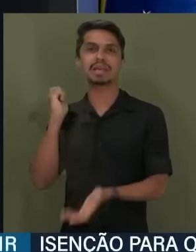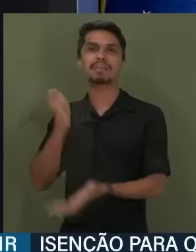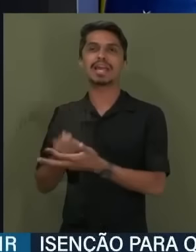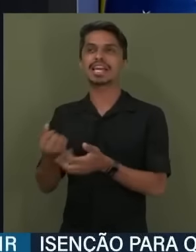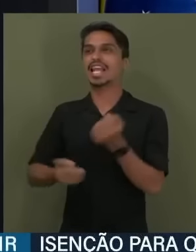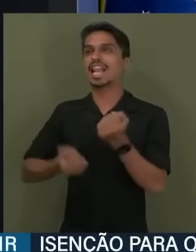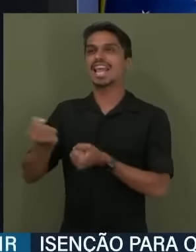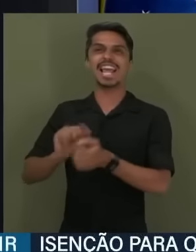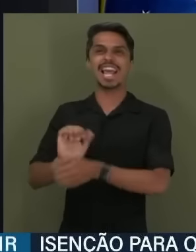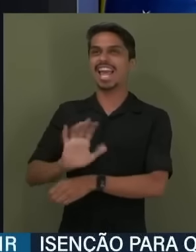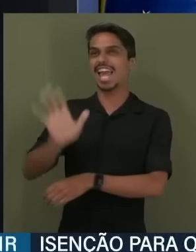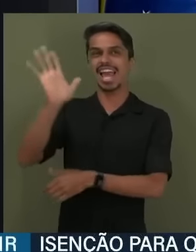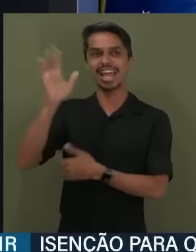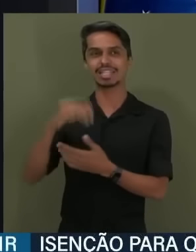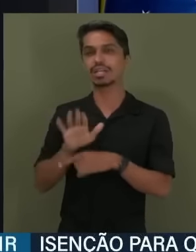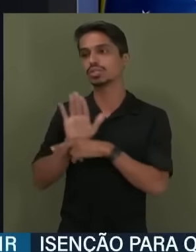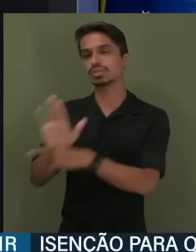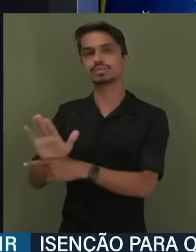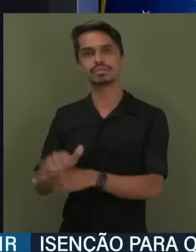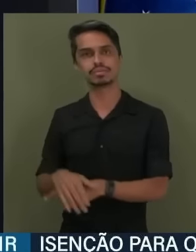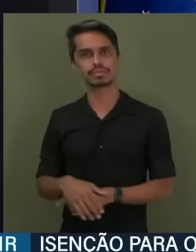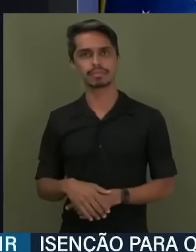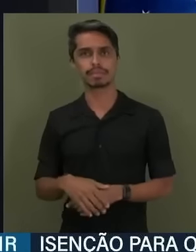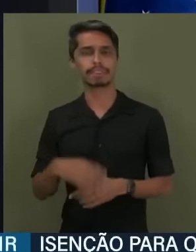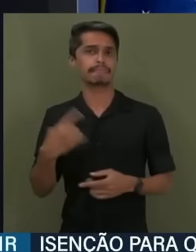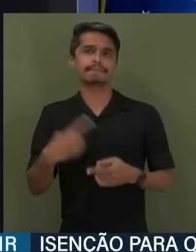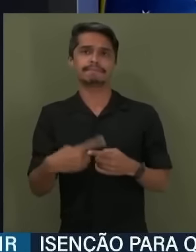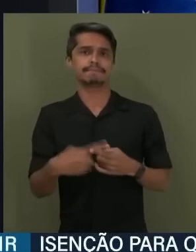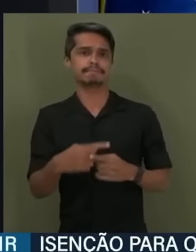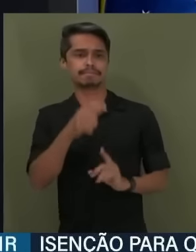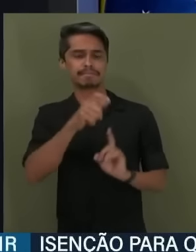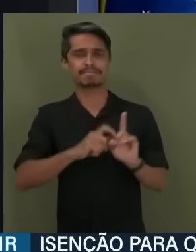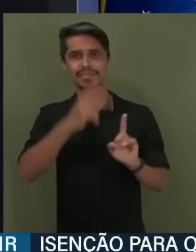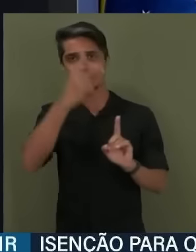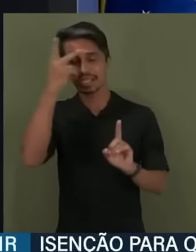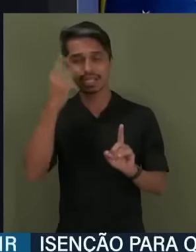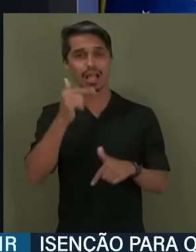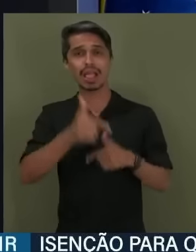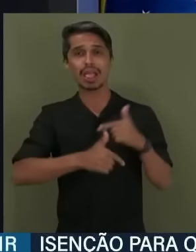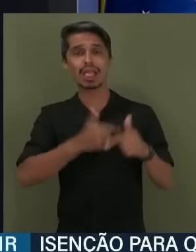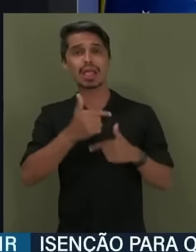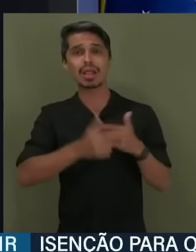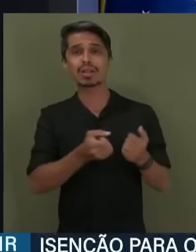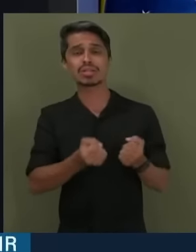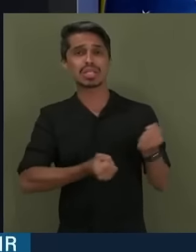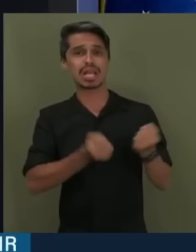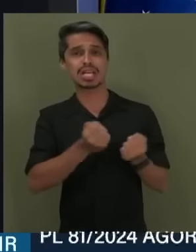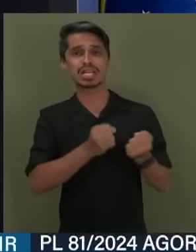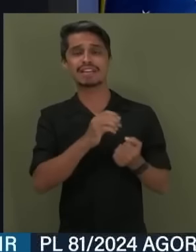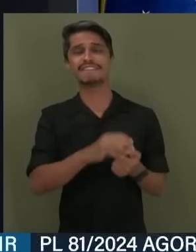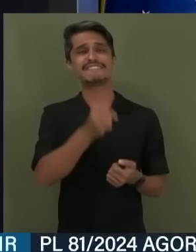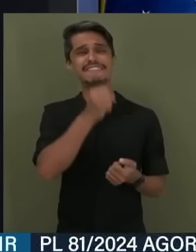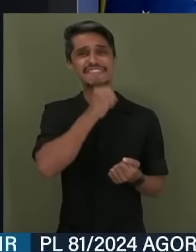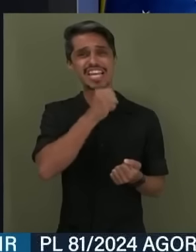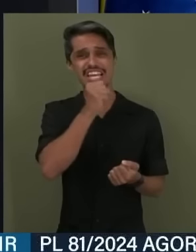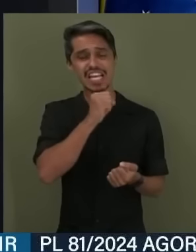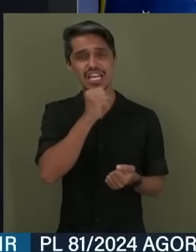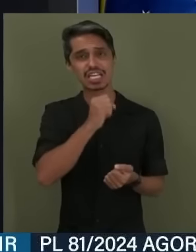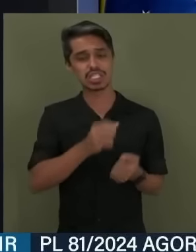para atender a um clamor daquele motorista que está lá com aquele Chevette velho, muitas vezes